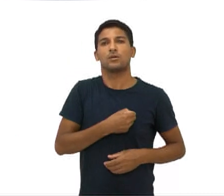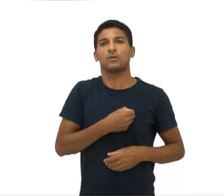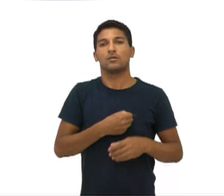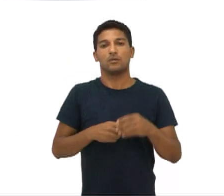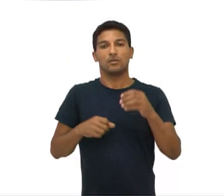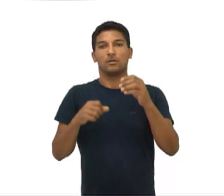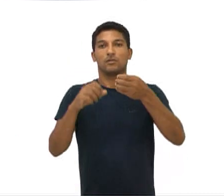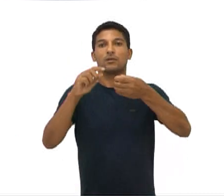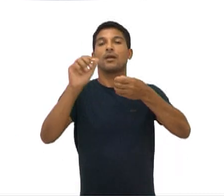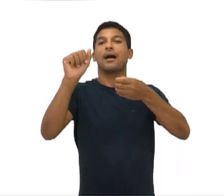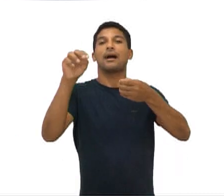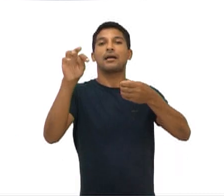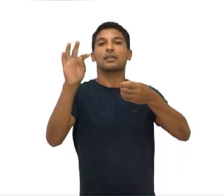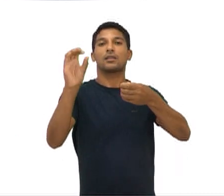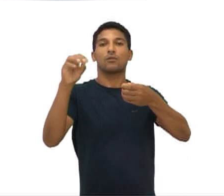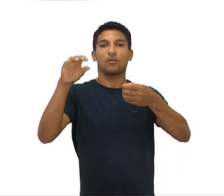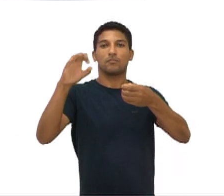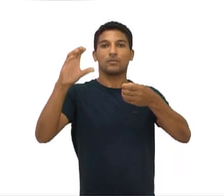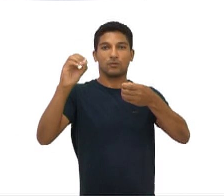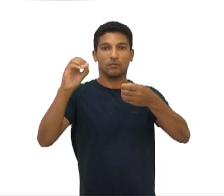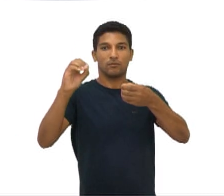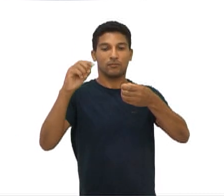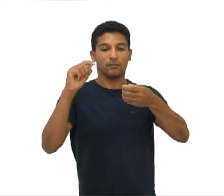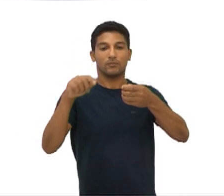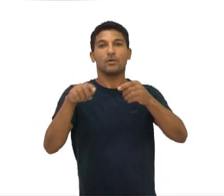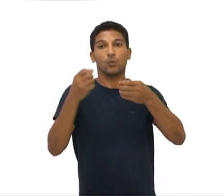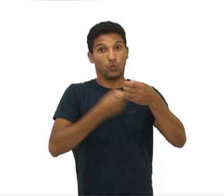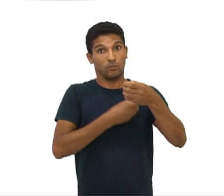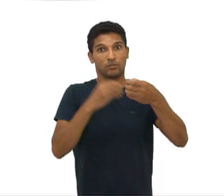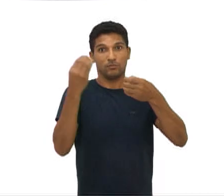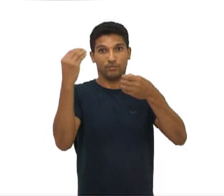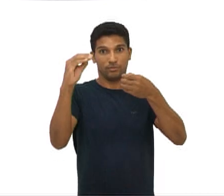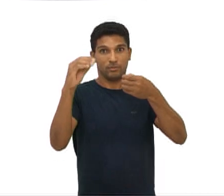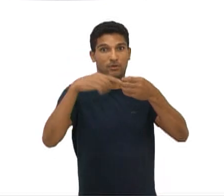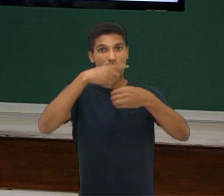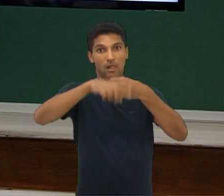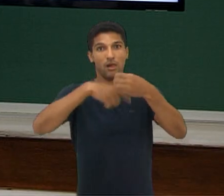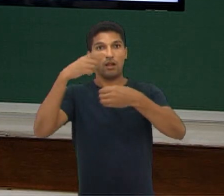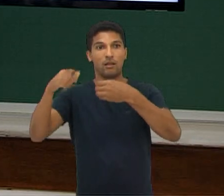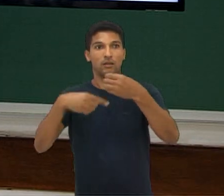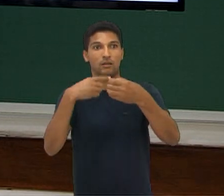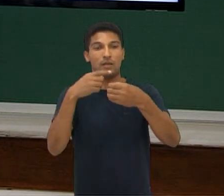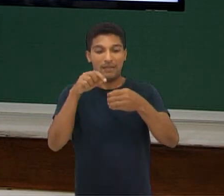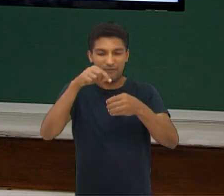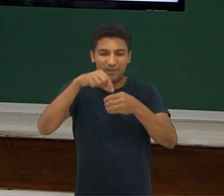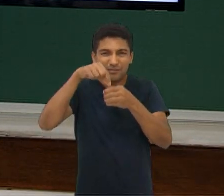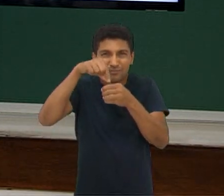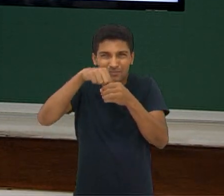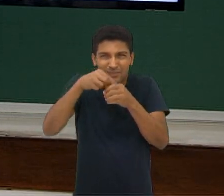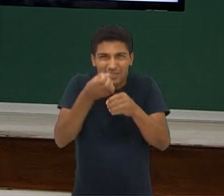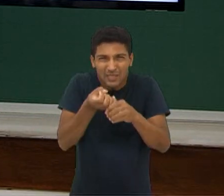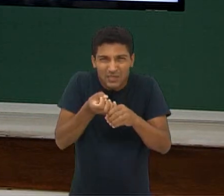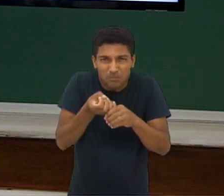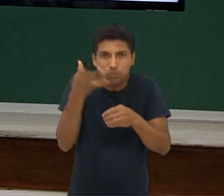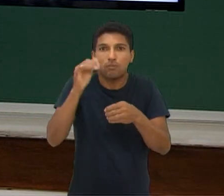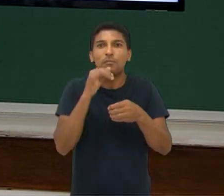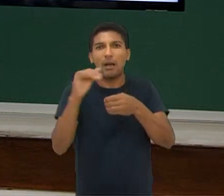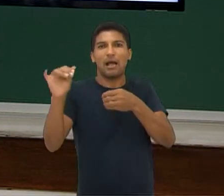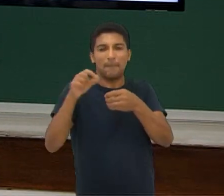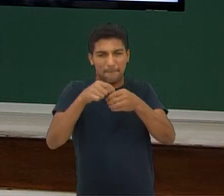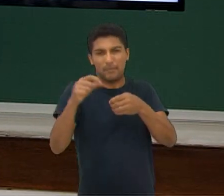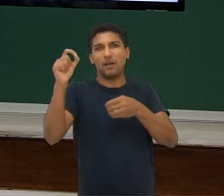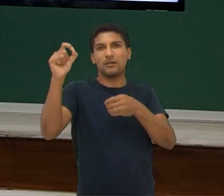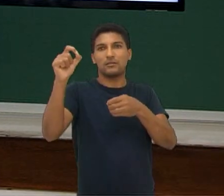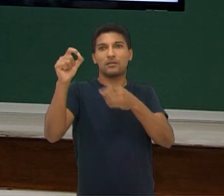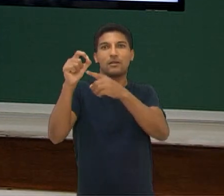polônio emitir uma partícula alfa? Lembra? Polônio, ao emitir a partícula alfa, quando alguém emite partícula